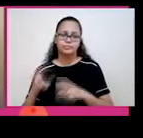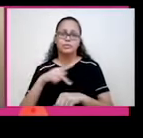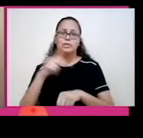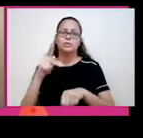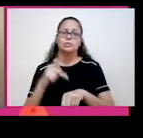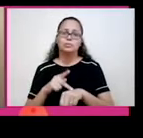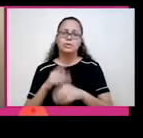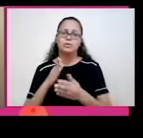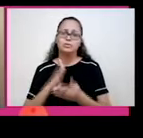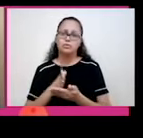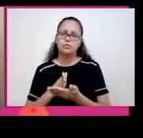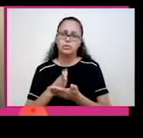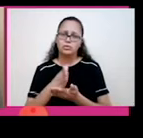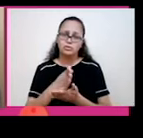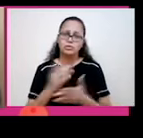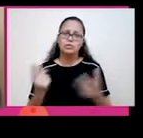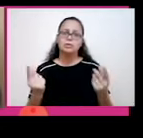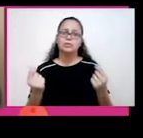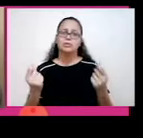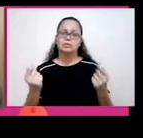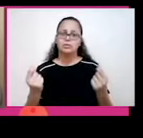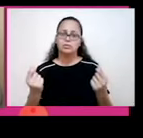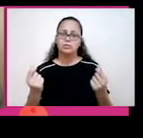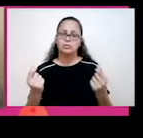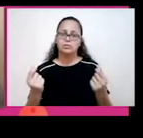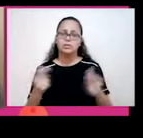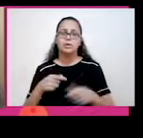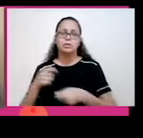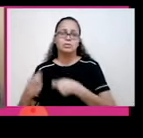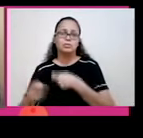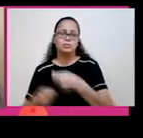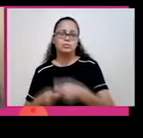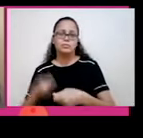aí do que a gente chama de como se fosse um capitalismo de Estado, né? Então